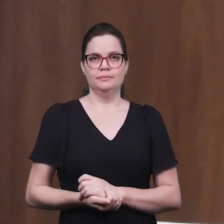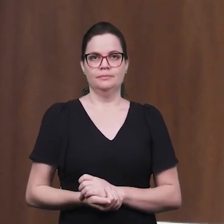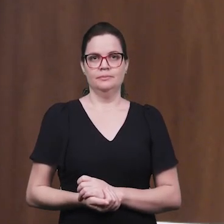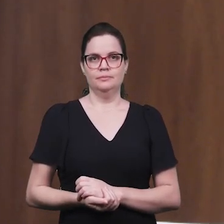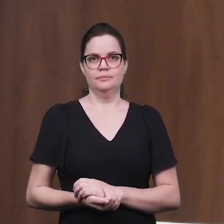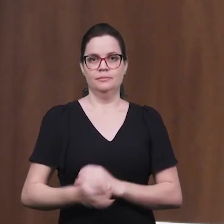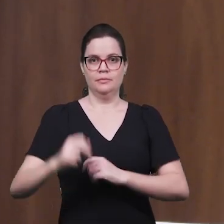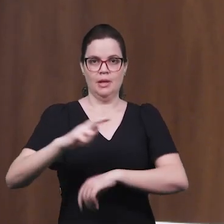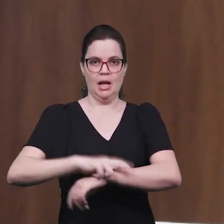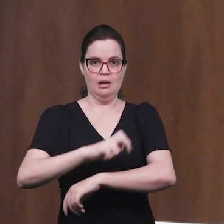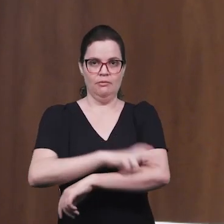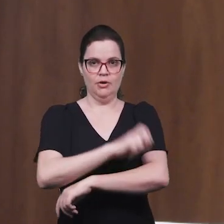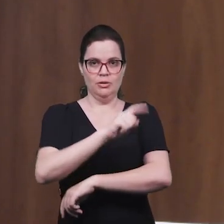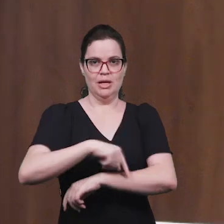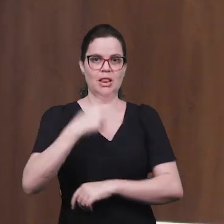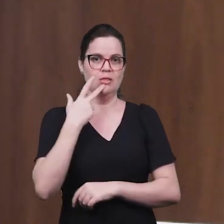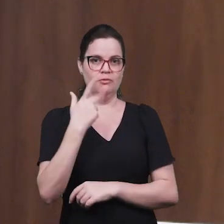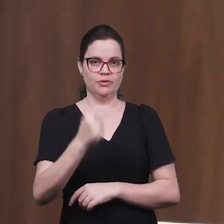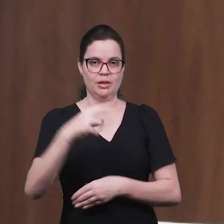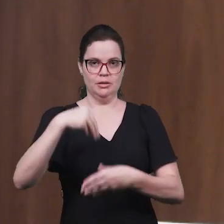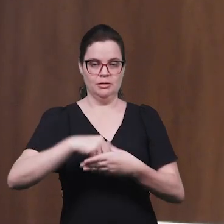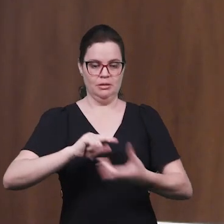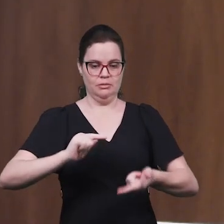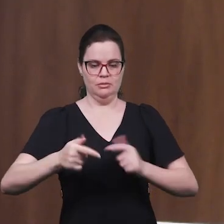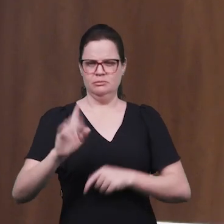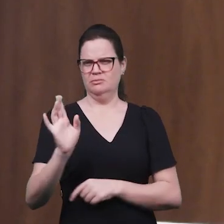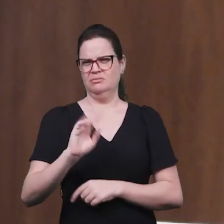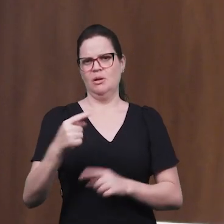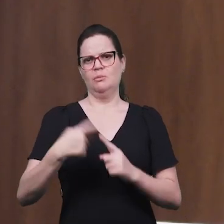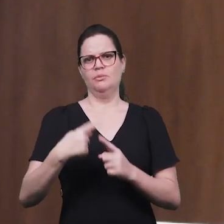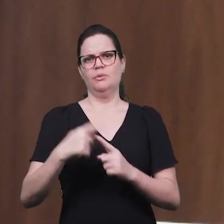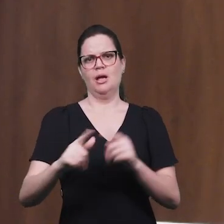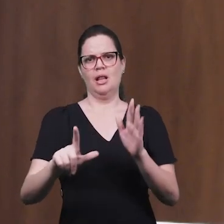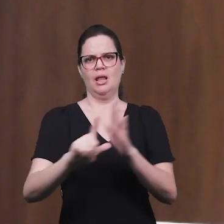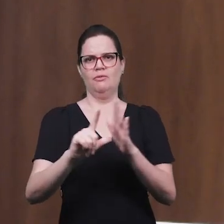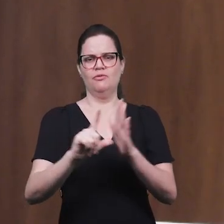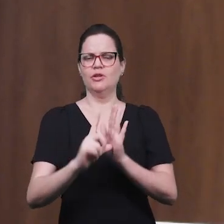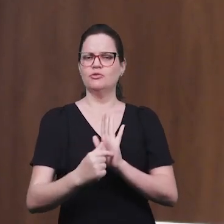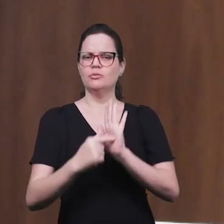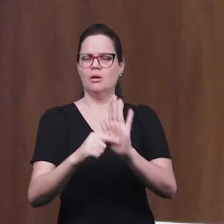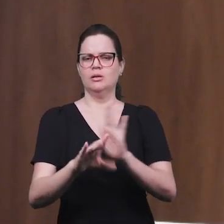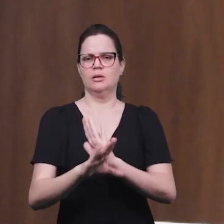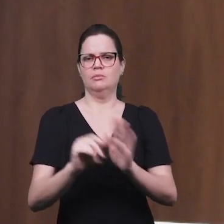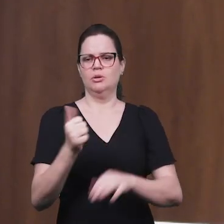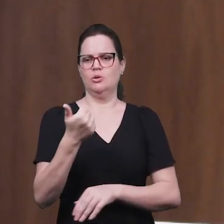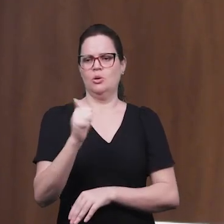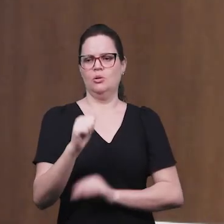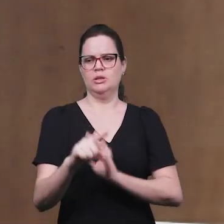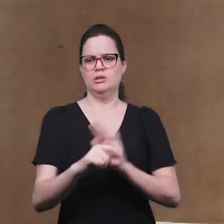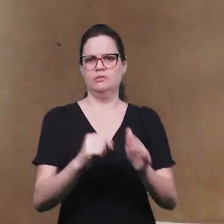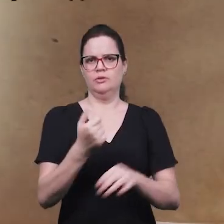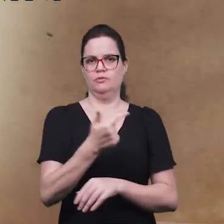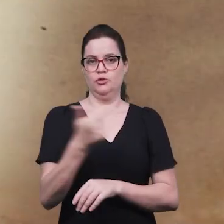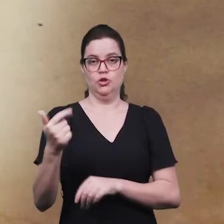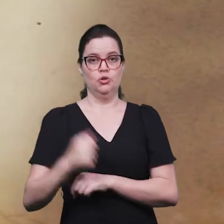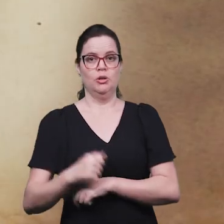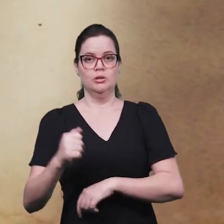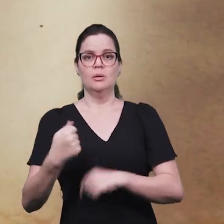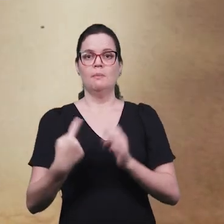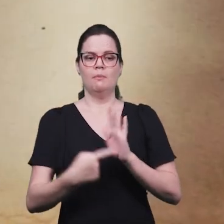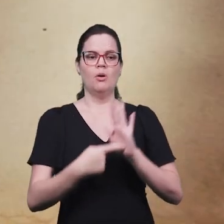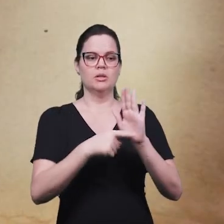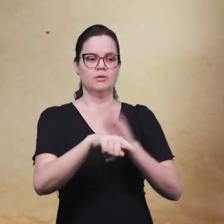era uma novidade em Israel, né? Desde os dias de Moisés, em Levítico 11, 22, diz assim: deles